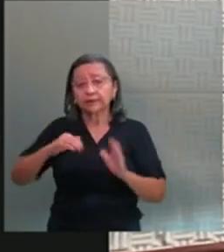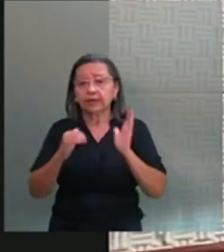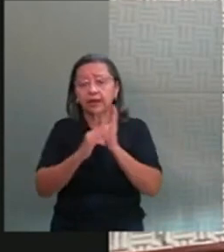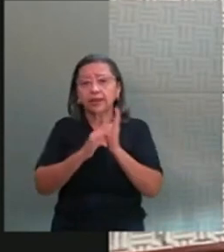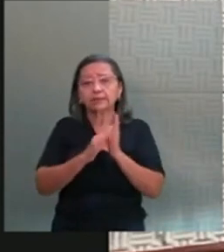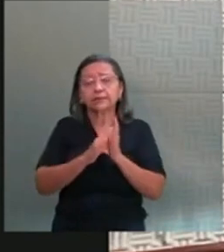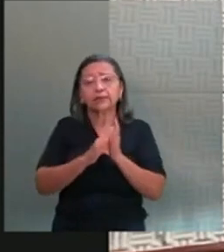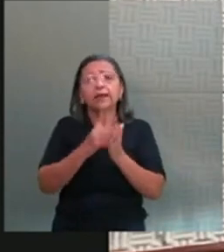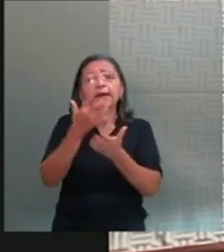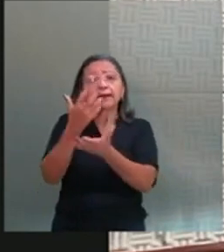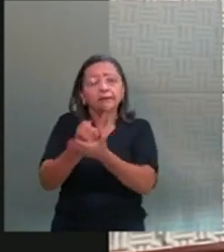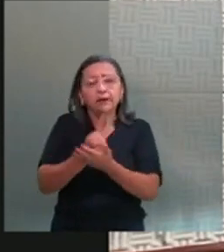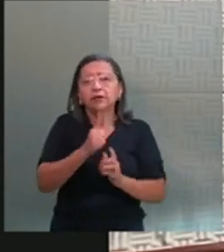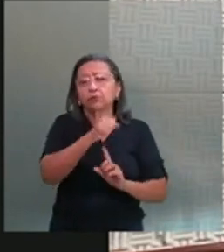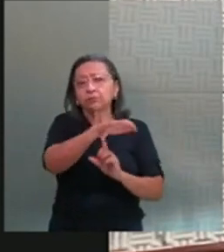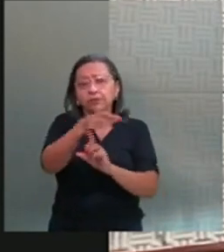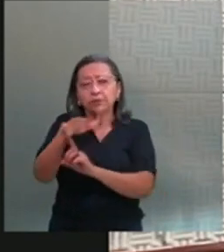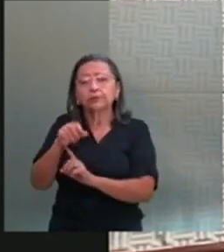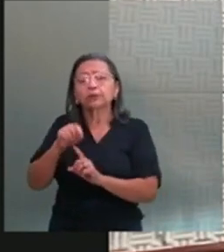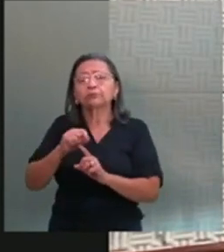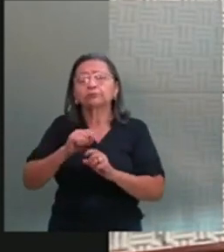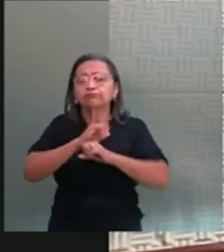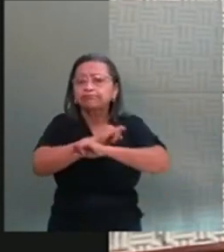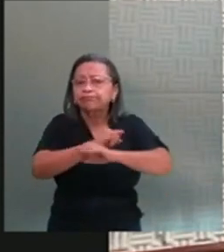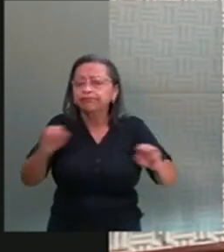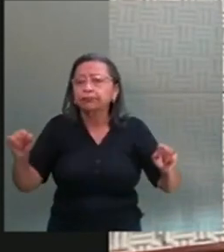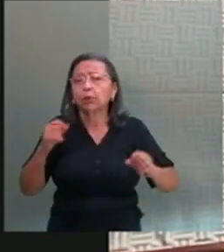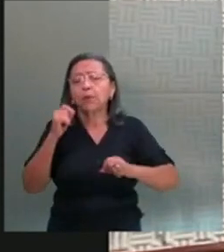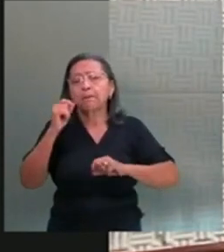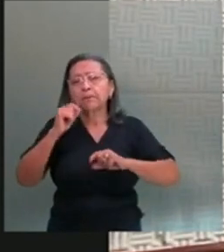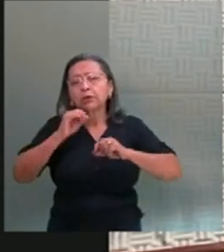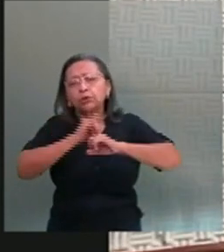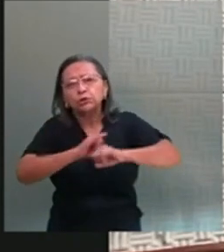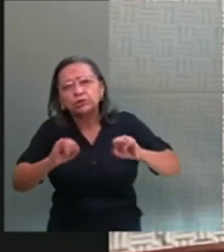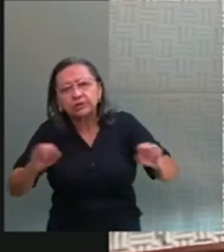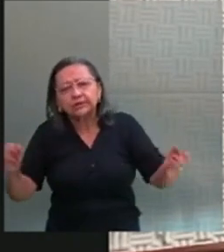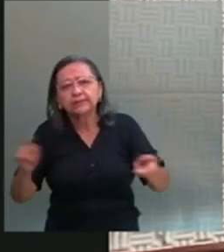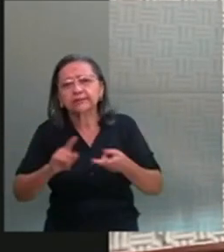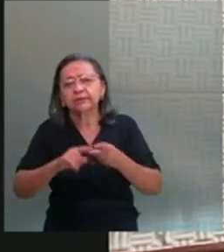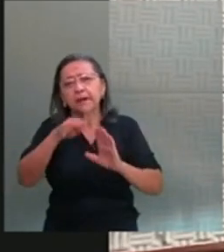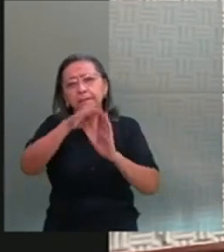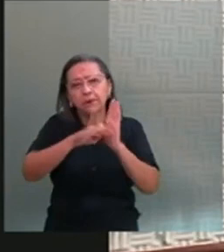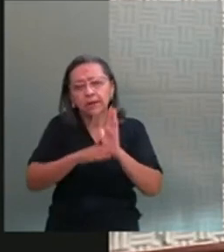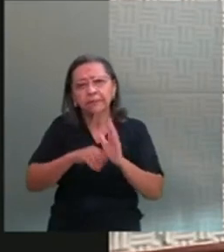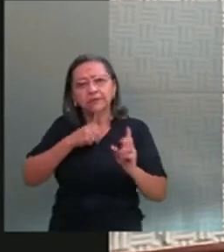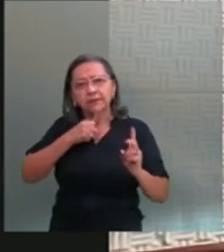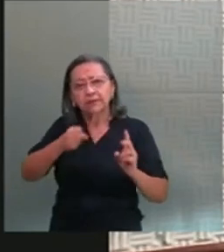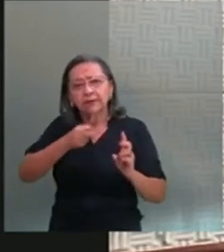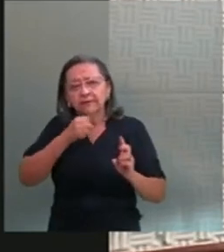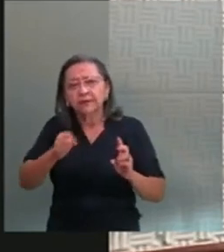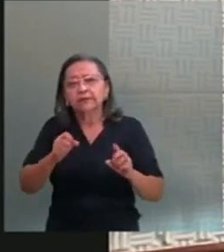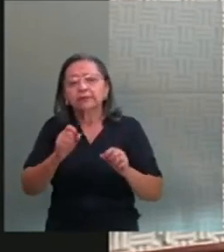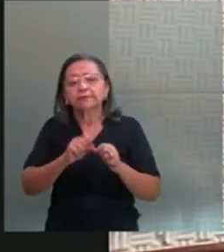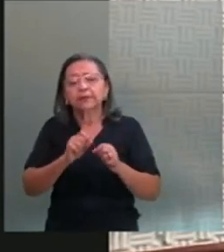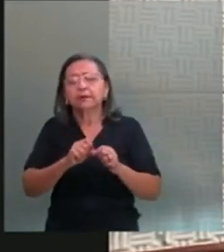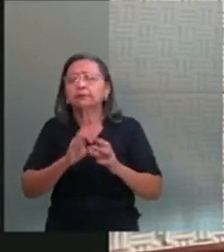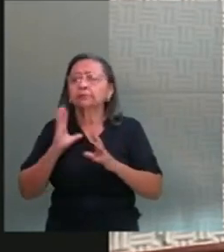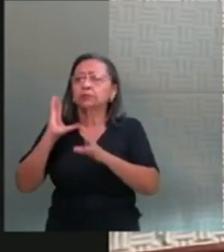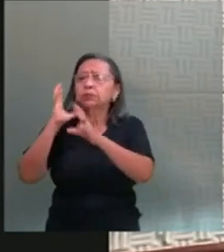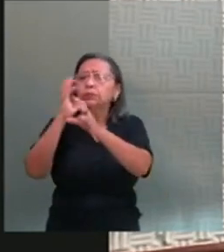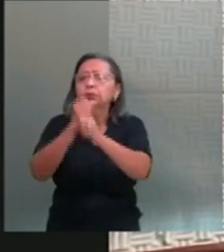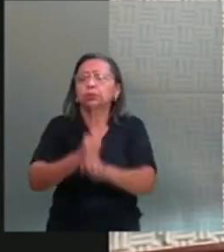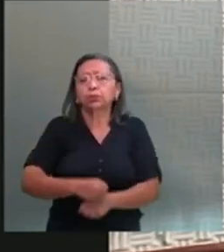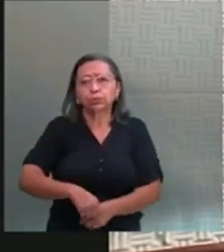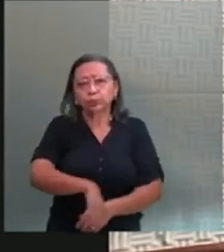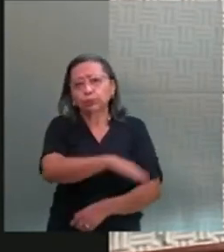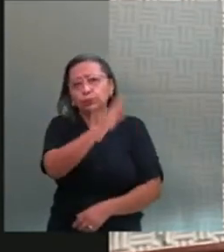essas atividades, que são divulgadas por meio de matérias, noticiários, programas de entrevistas, veiculados ao longo de todo